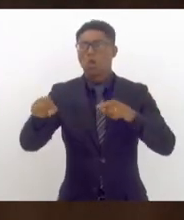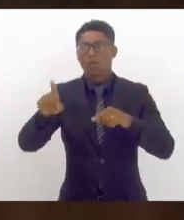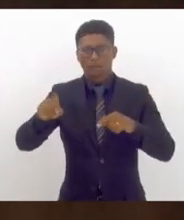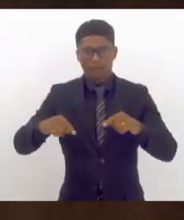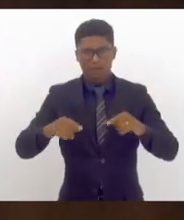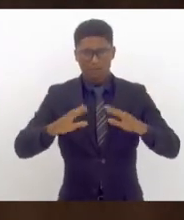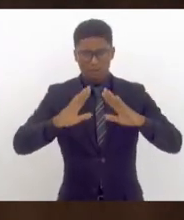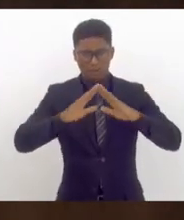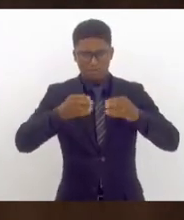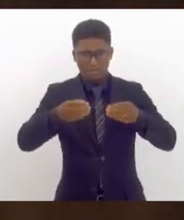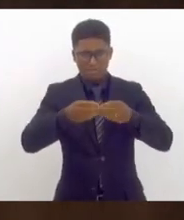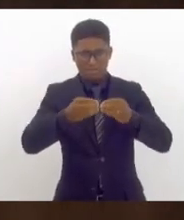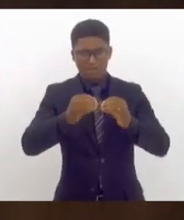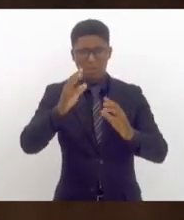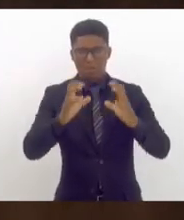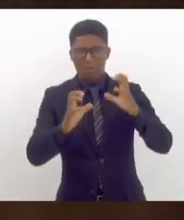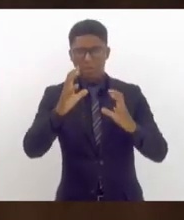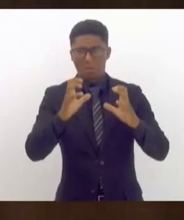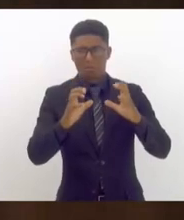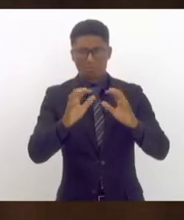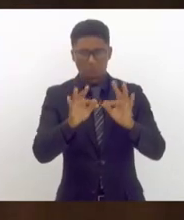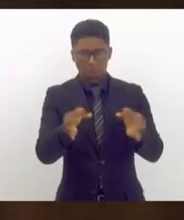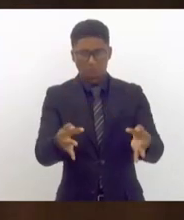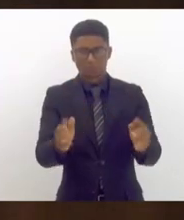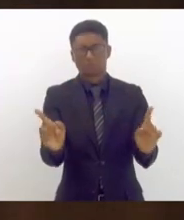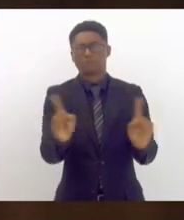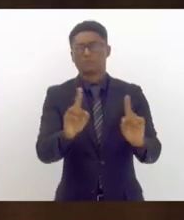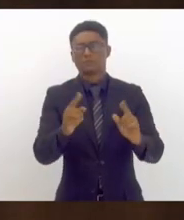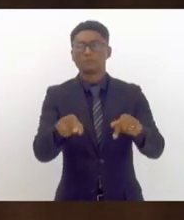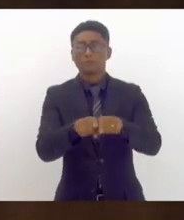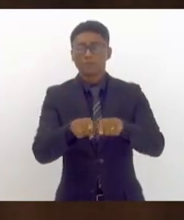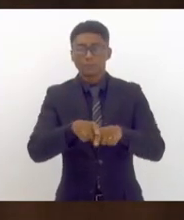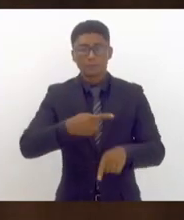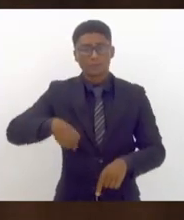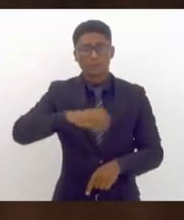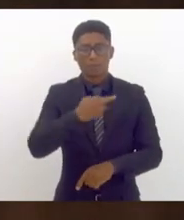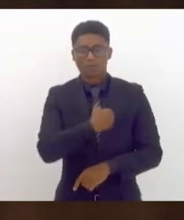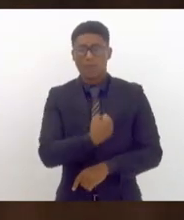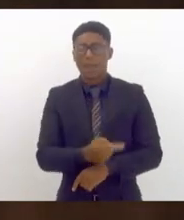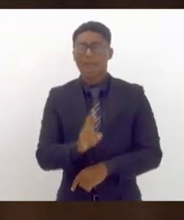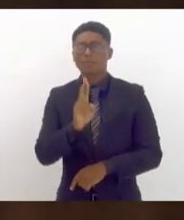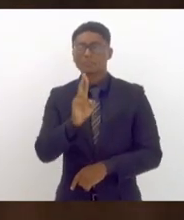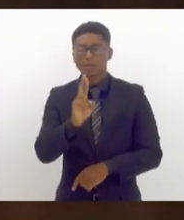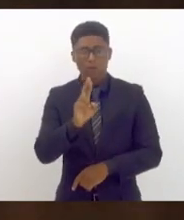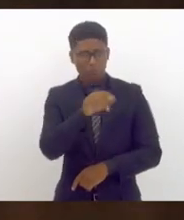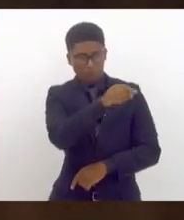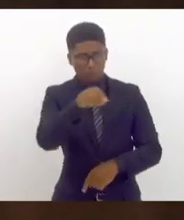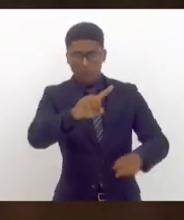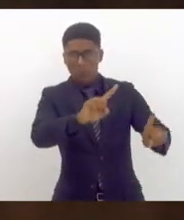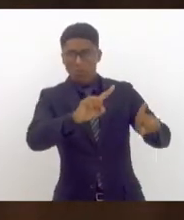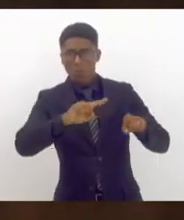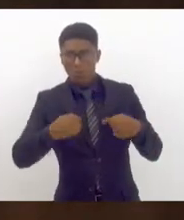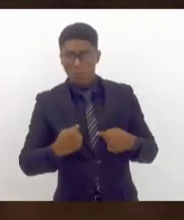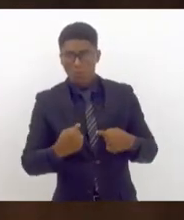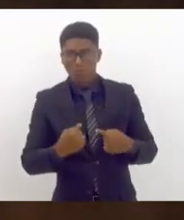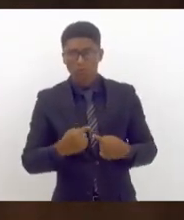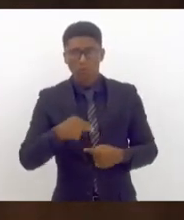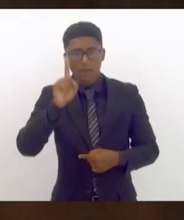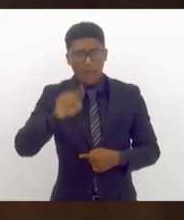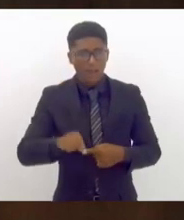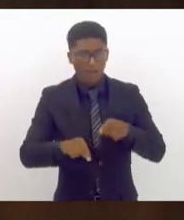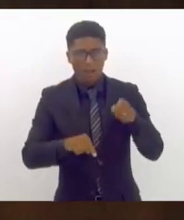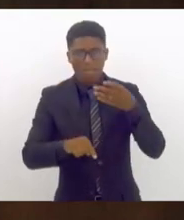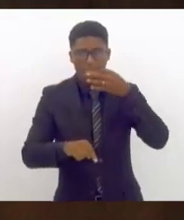vizinhos. Atentados contra a nossa manifestação religiosa não podem ser tratados como mera